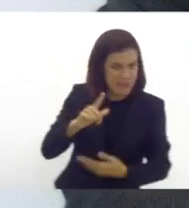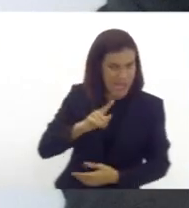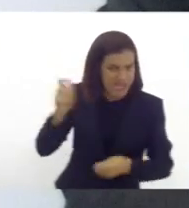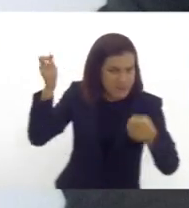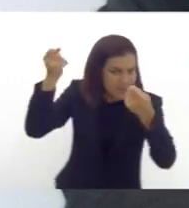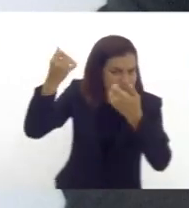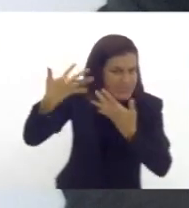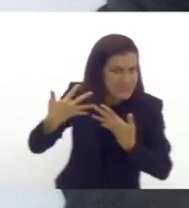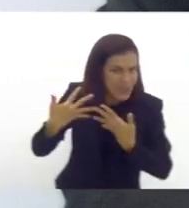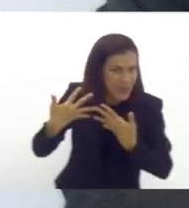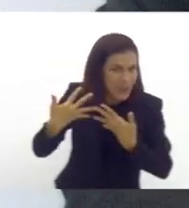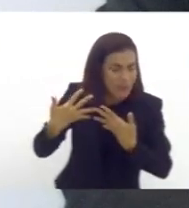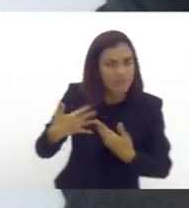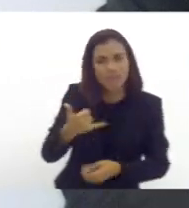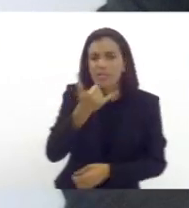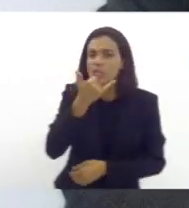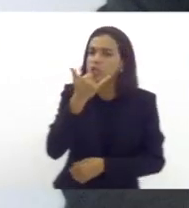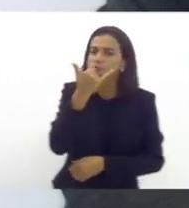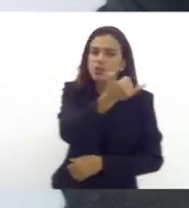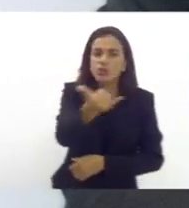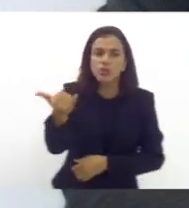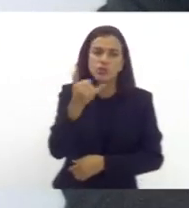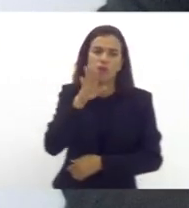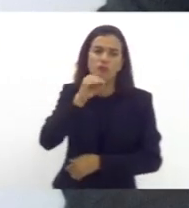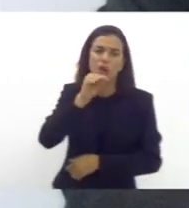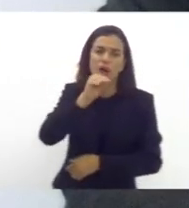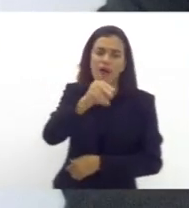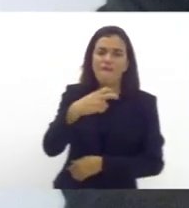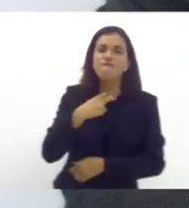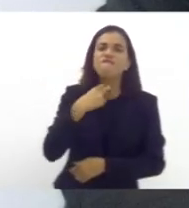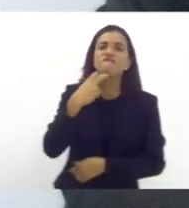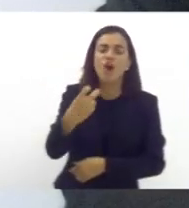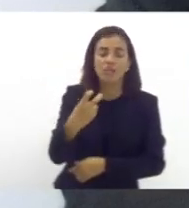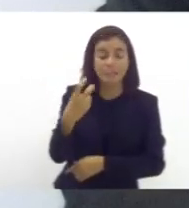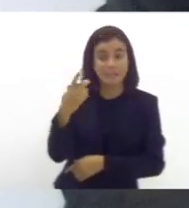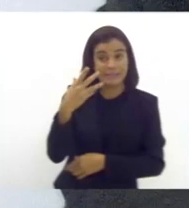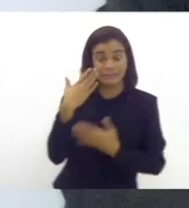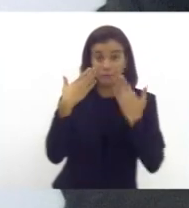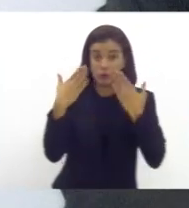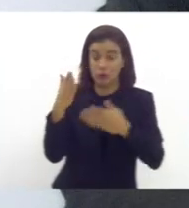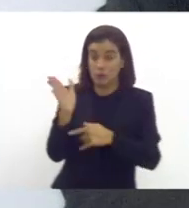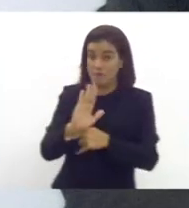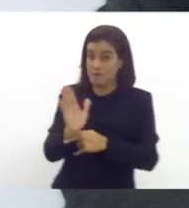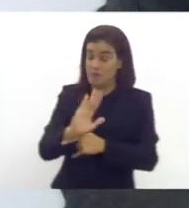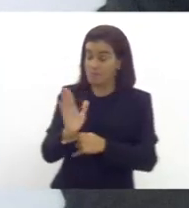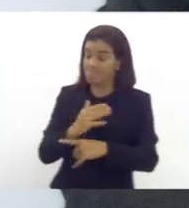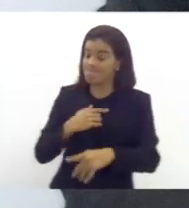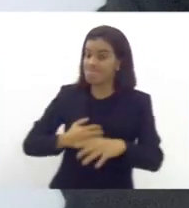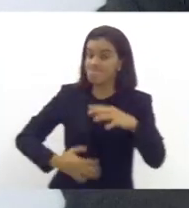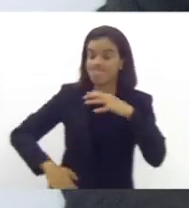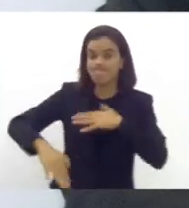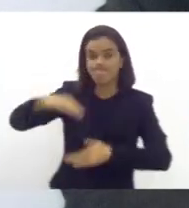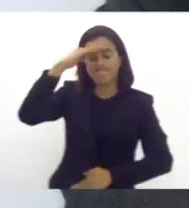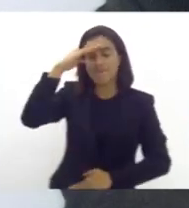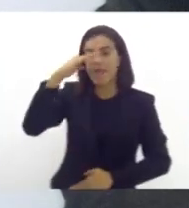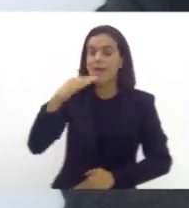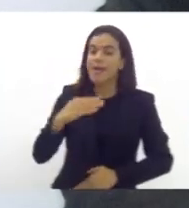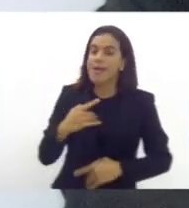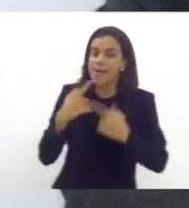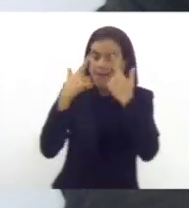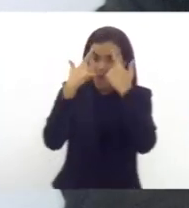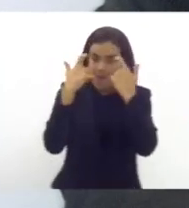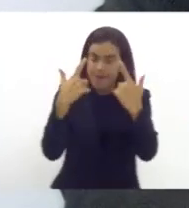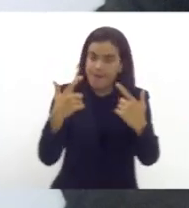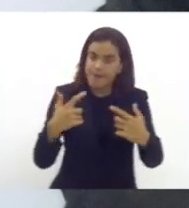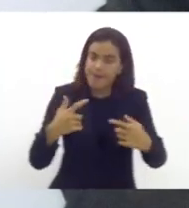a explicação desculpa meu tom de voz aqui colocaram esse vídeo antes de eu falar isso causa muito mais indignação as